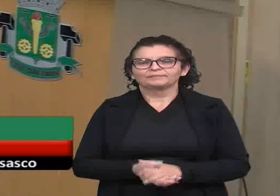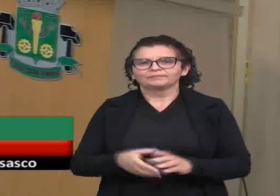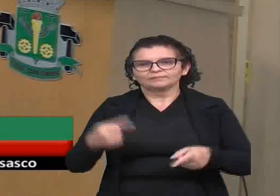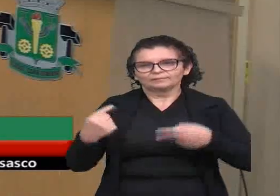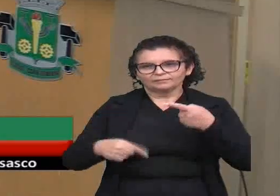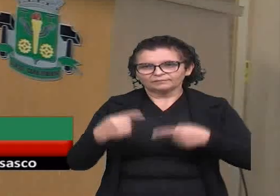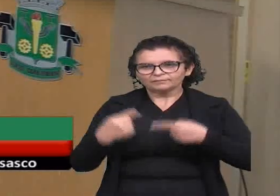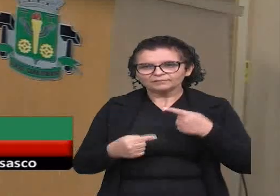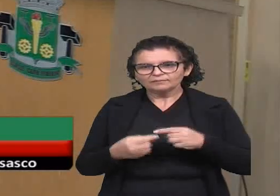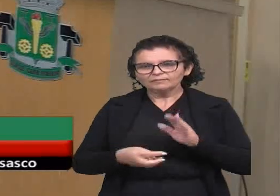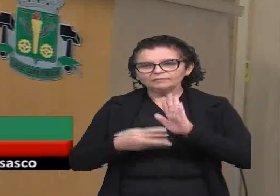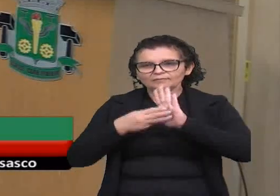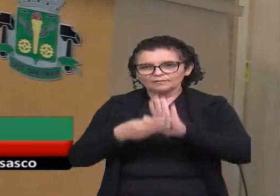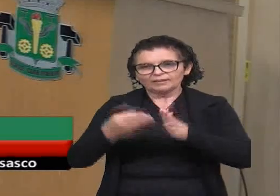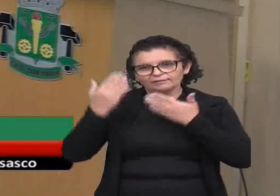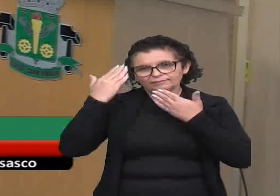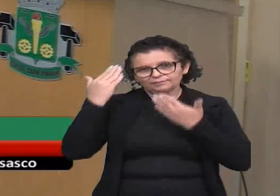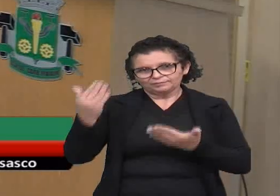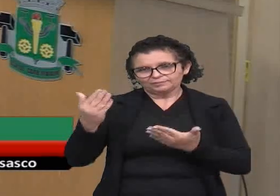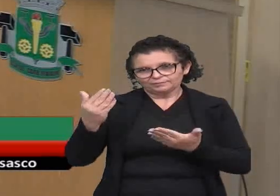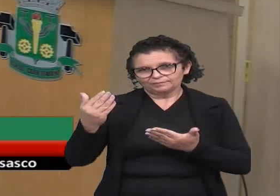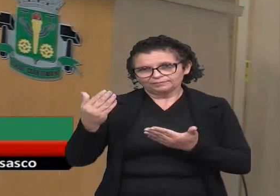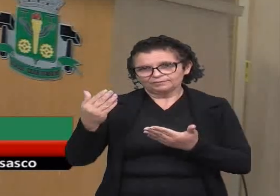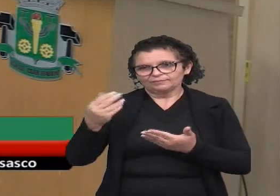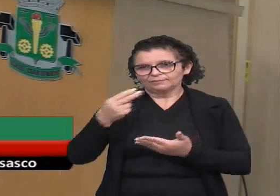em discussão a moção de agradecimento